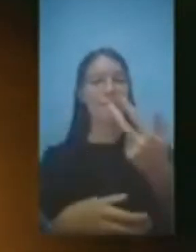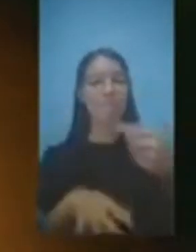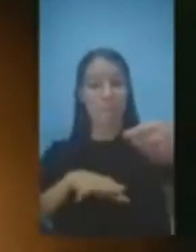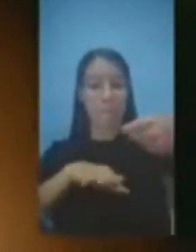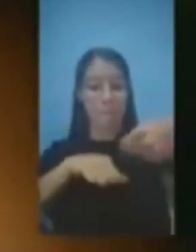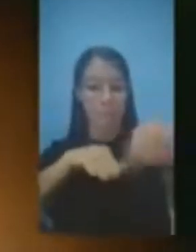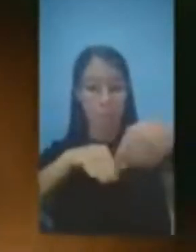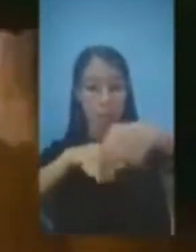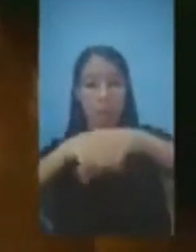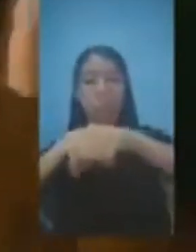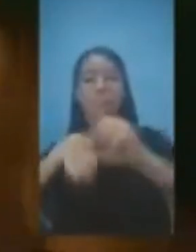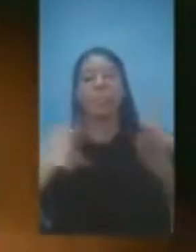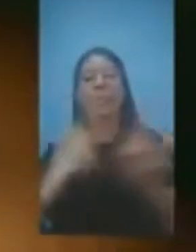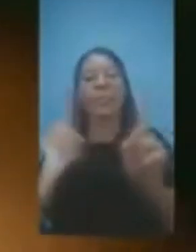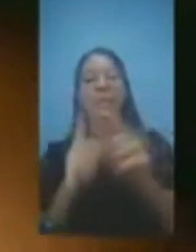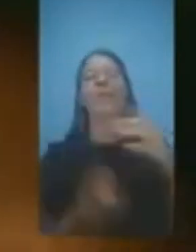sob uma atriz,